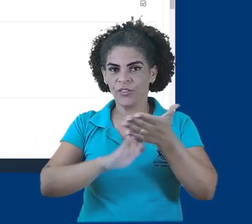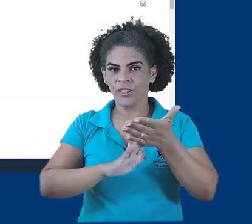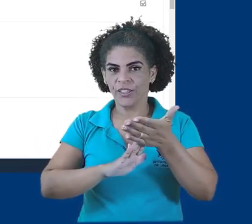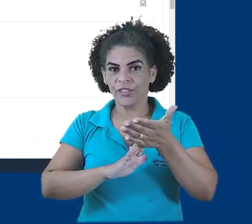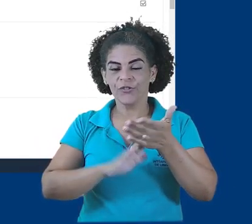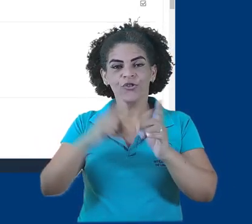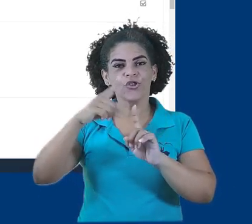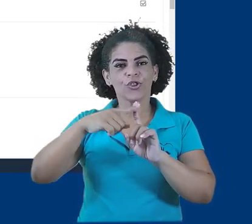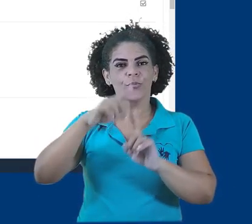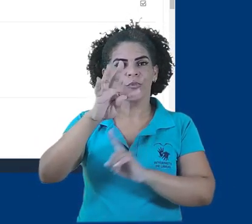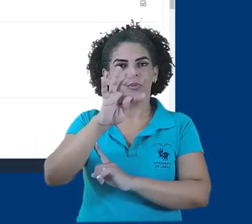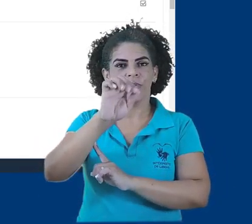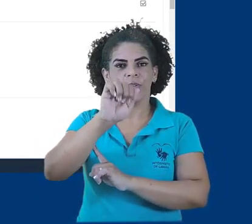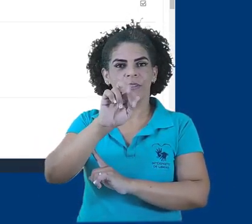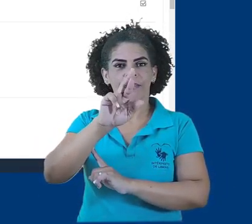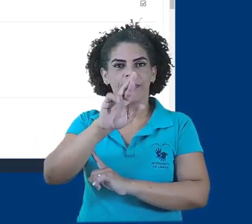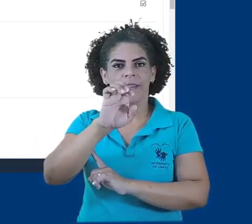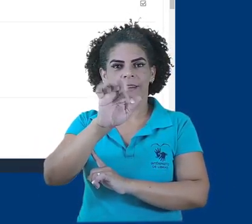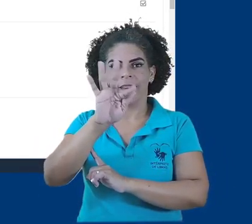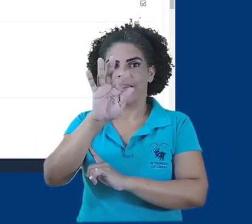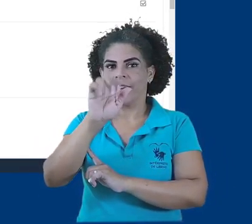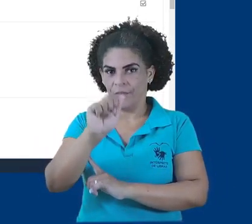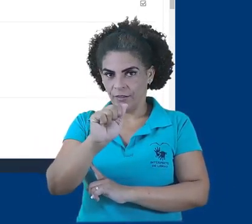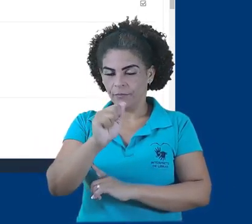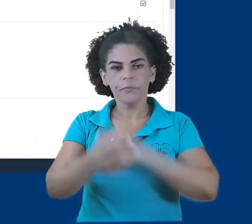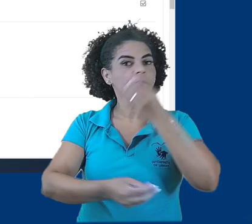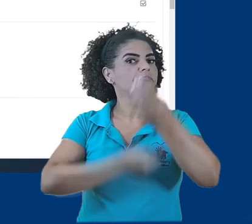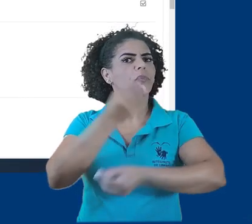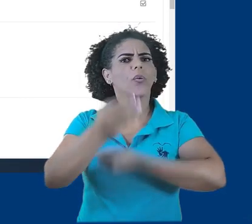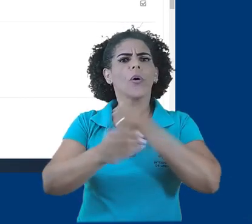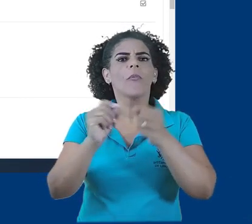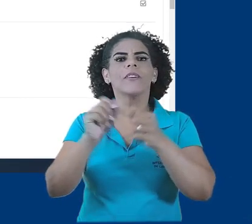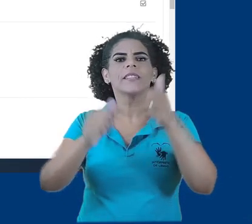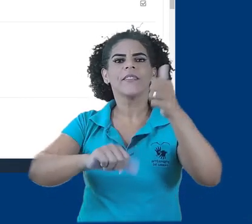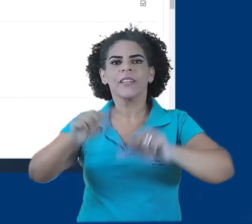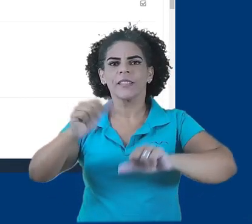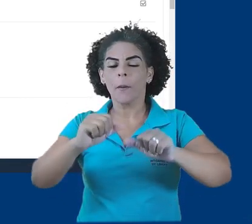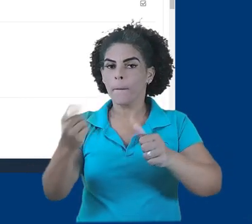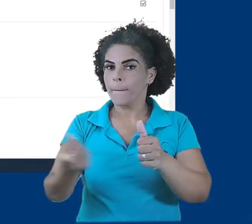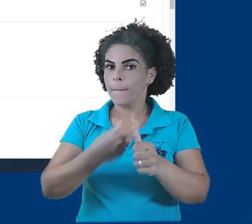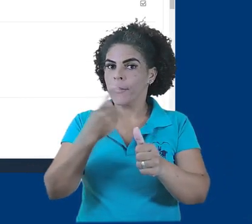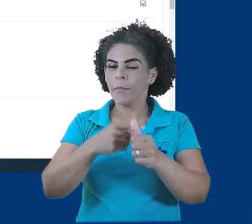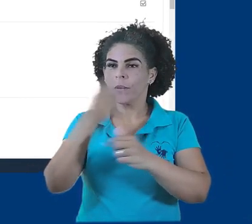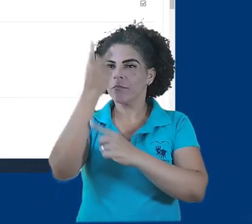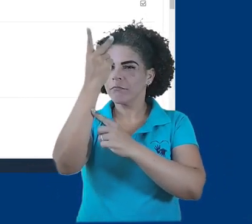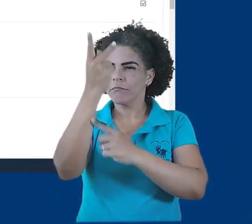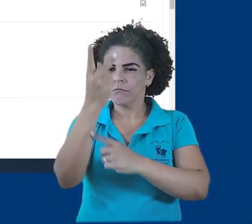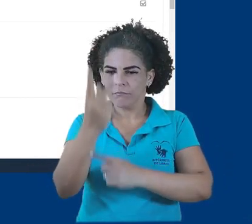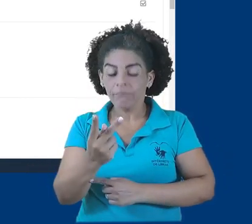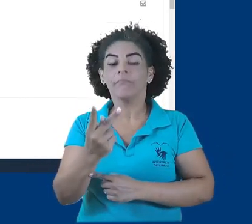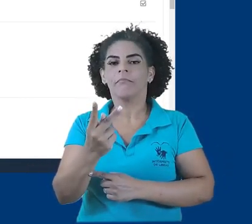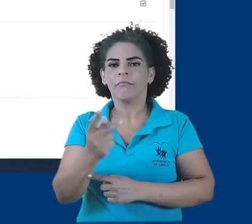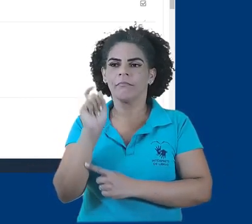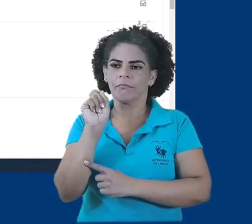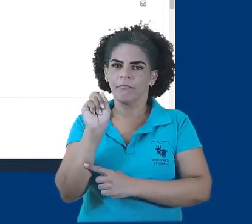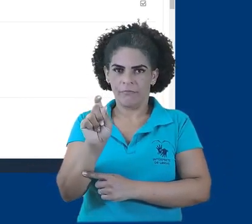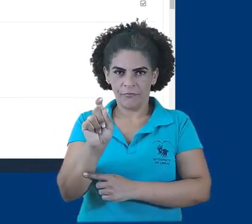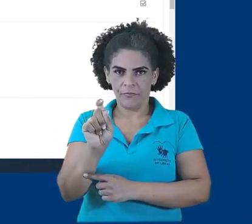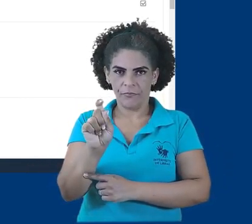atividade do tipo tarefa para avaliar uma atividade do tipo tarefa pneu localizamos a tarefa